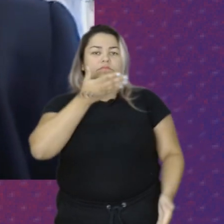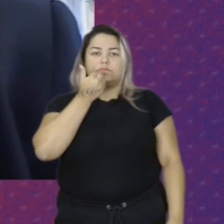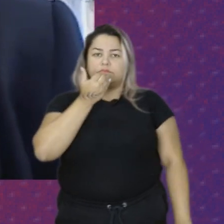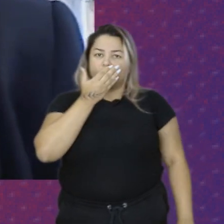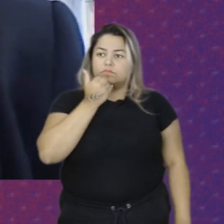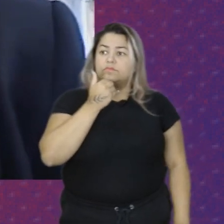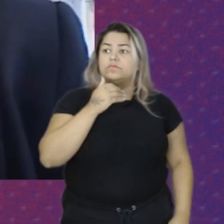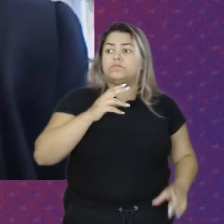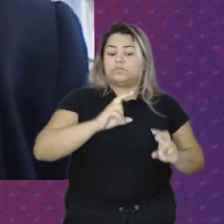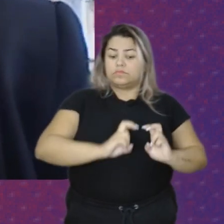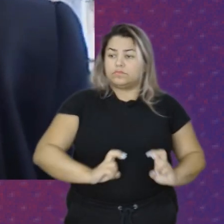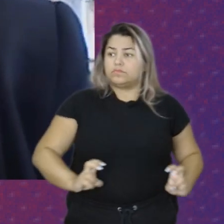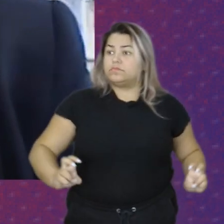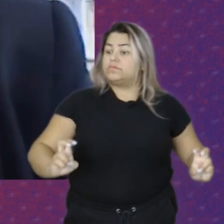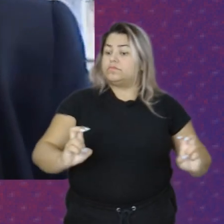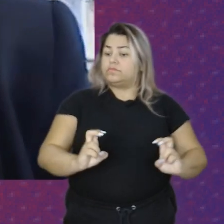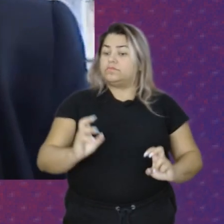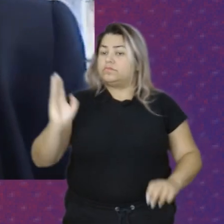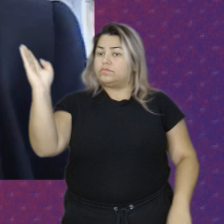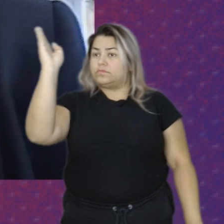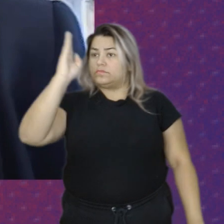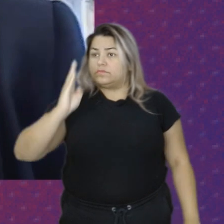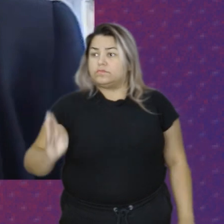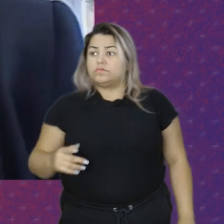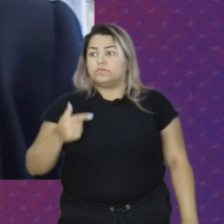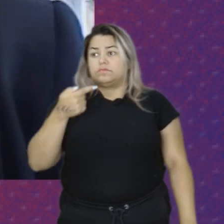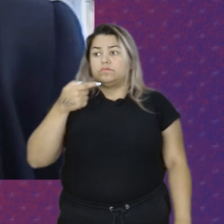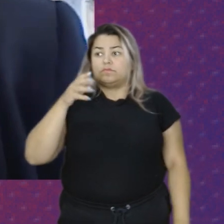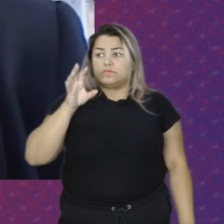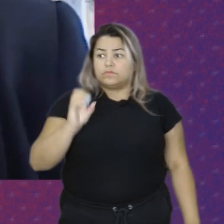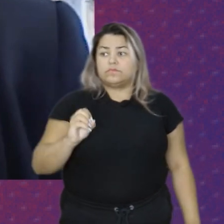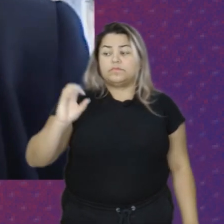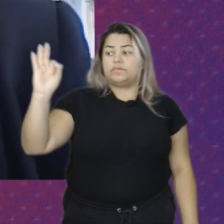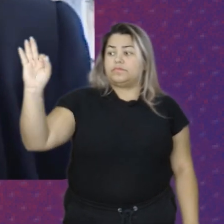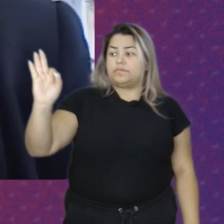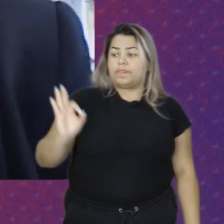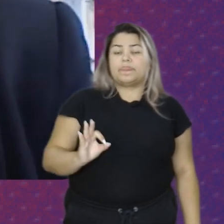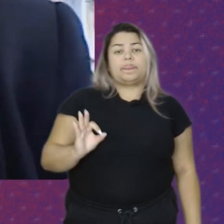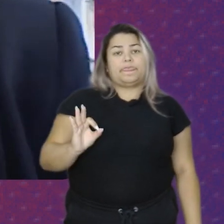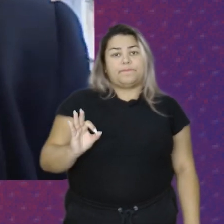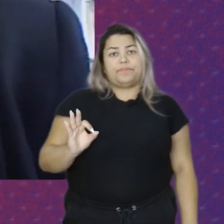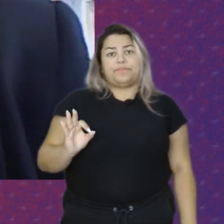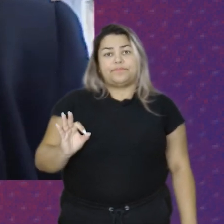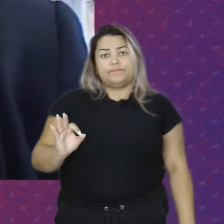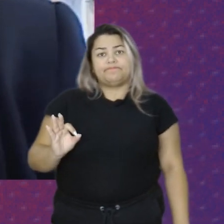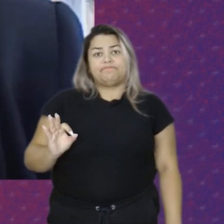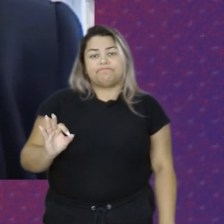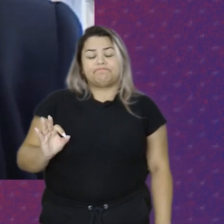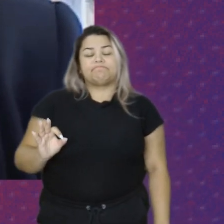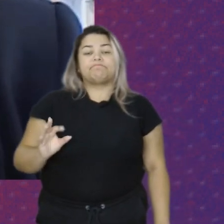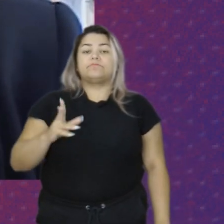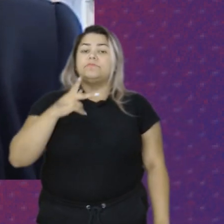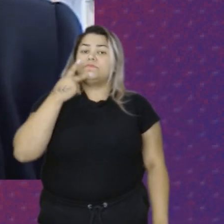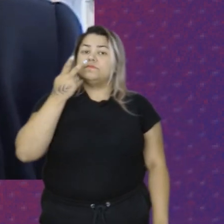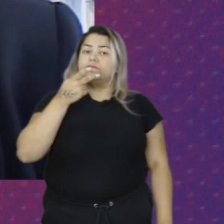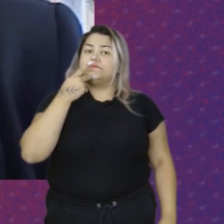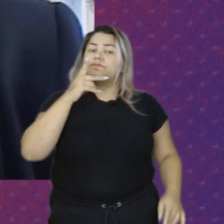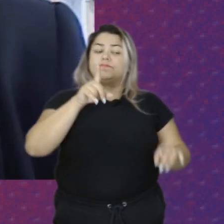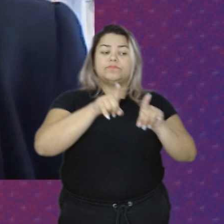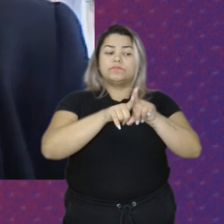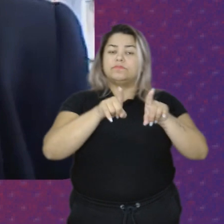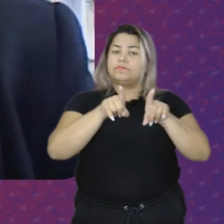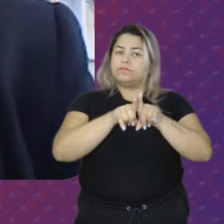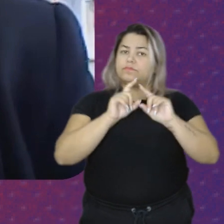em torno do país aí de 70% da alimentação, mas quando se refere a estar